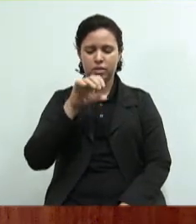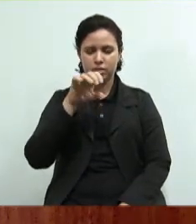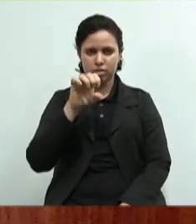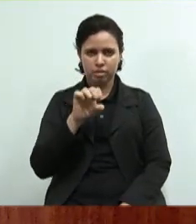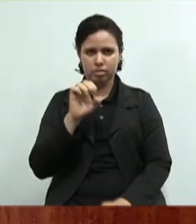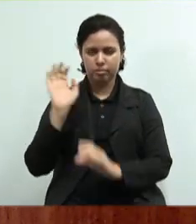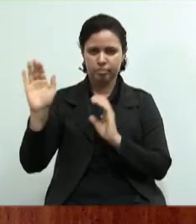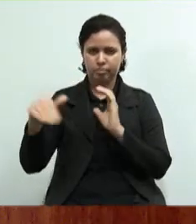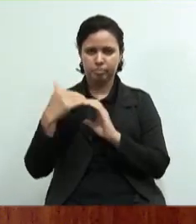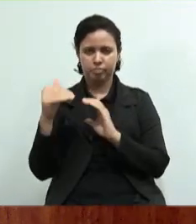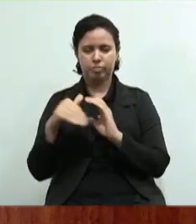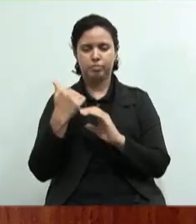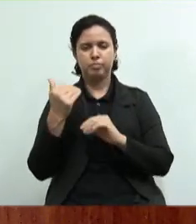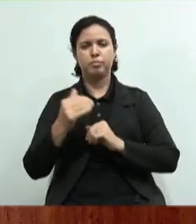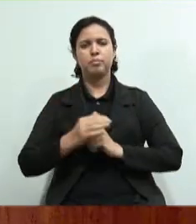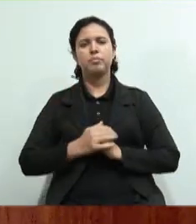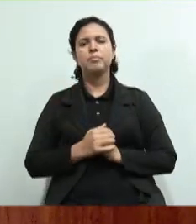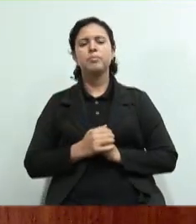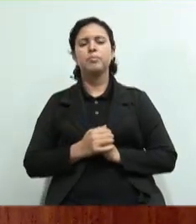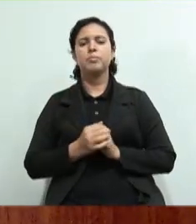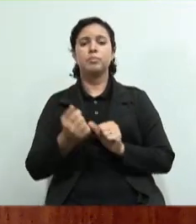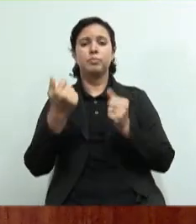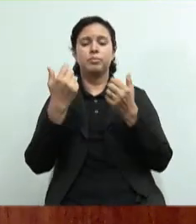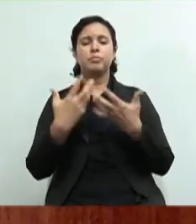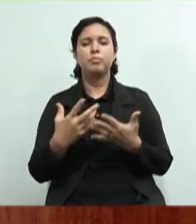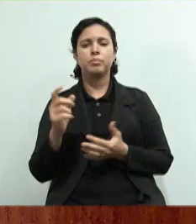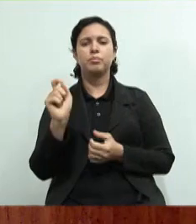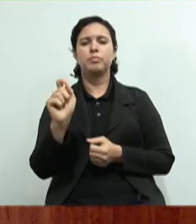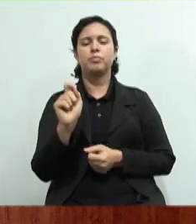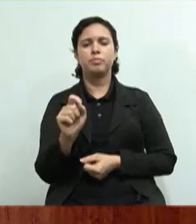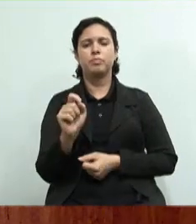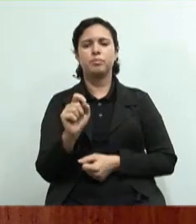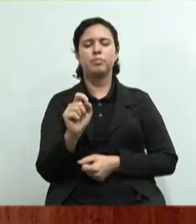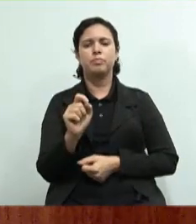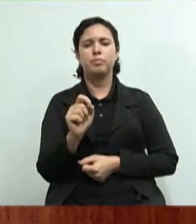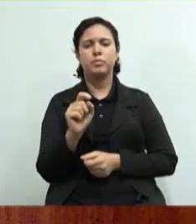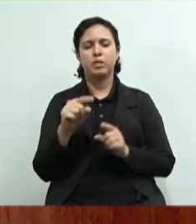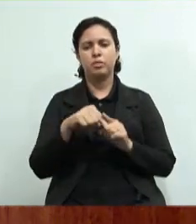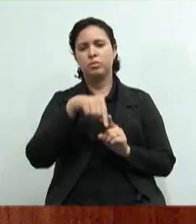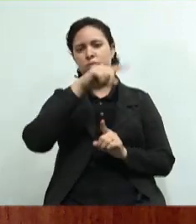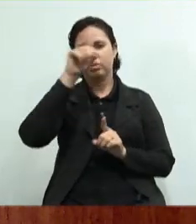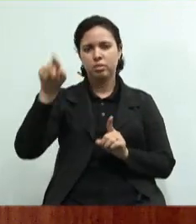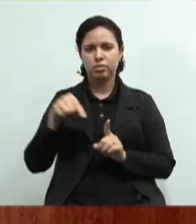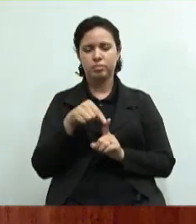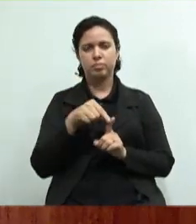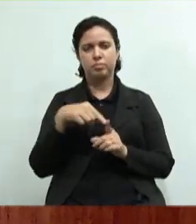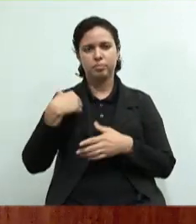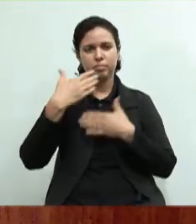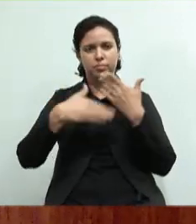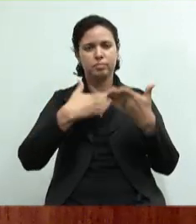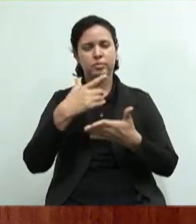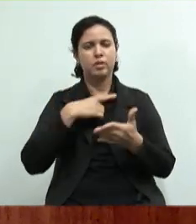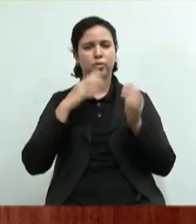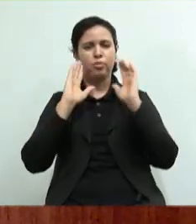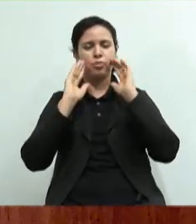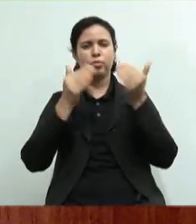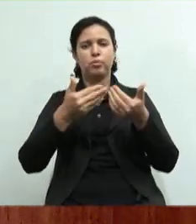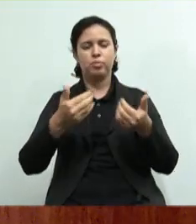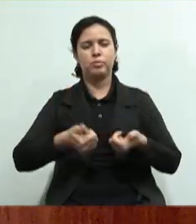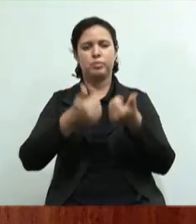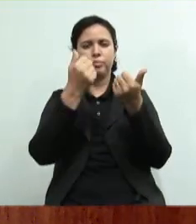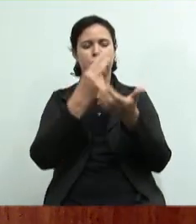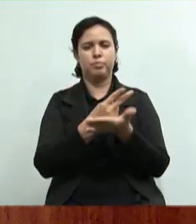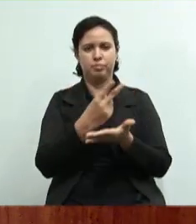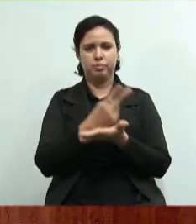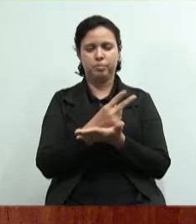a contribuição dela. Ela diz que é um ciclo de desenvolvimento que tem foco na melhoria